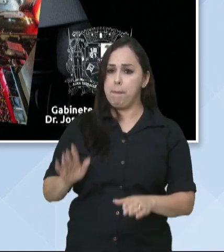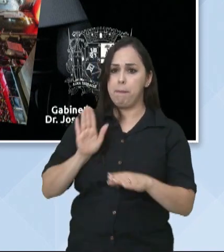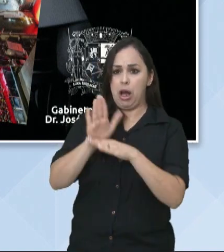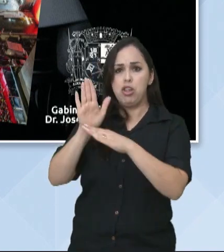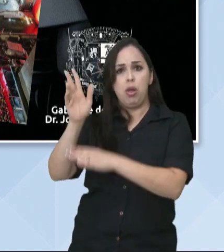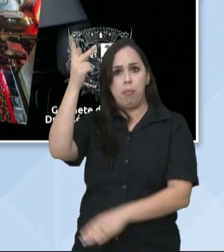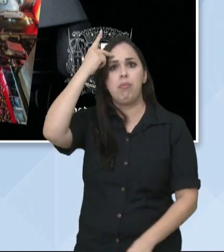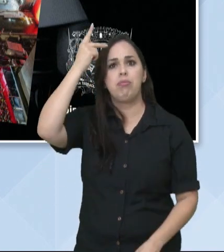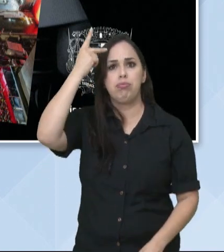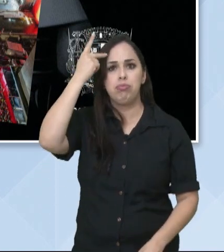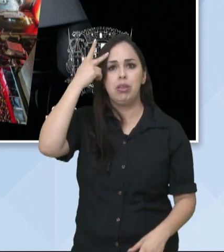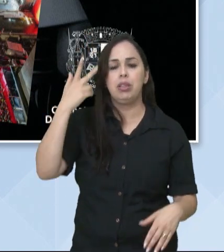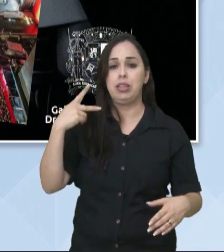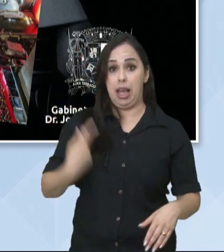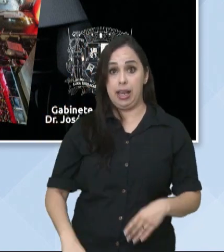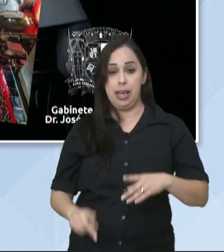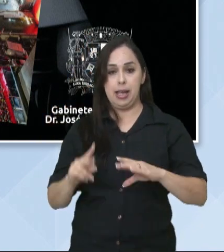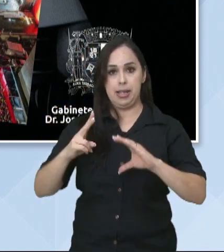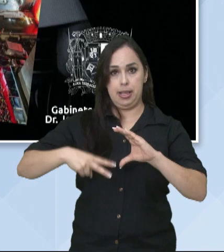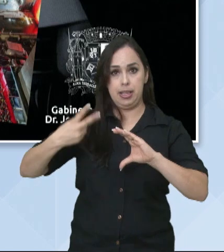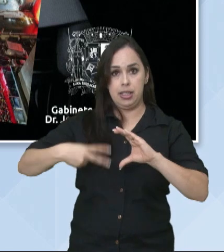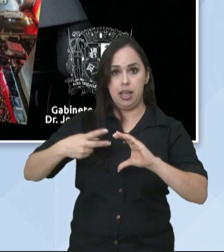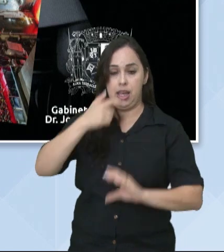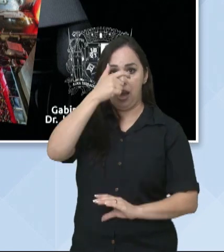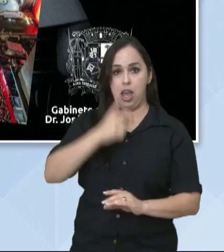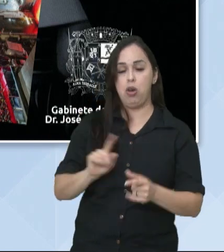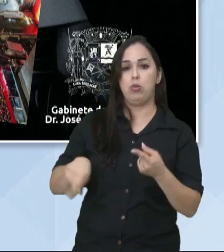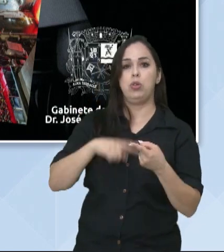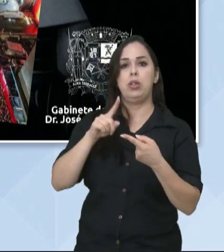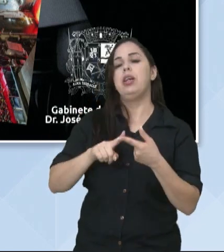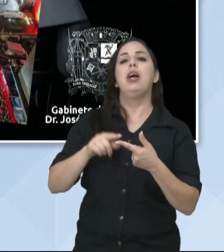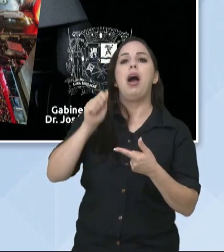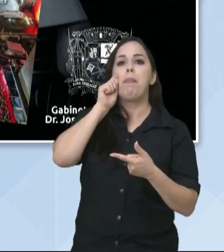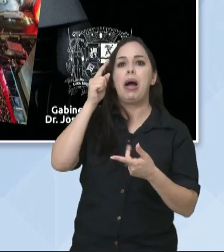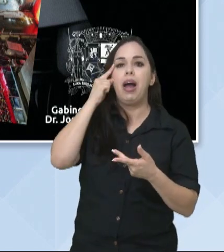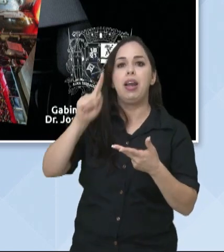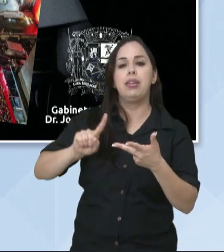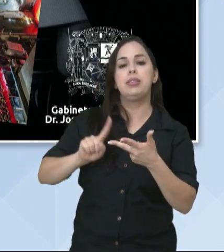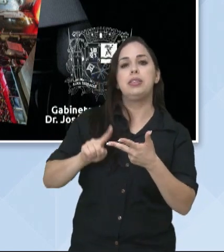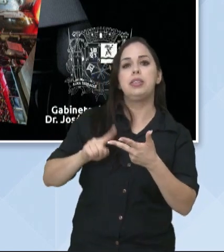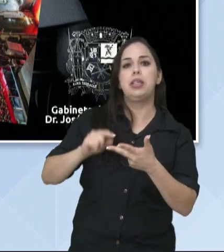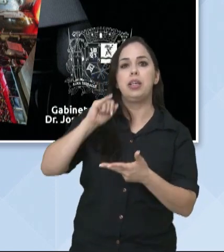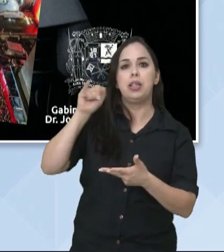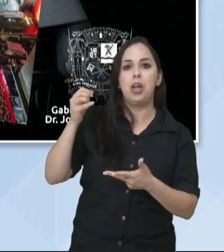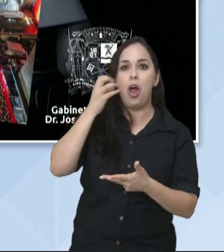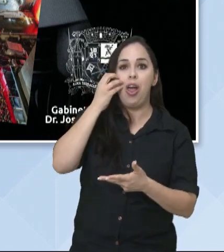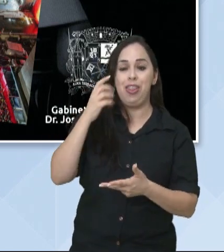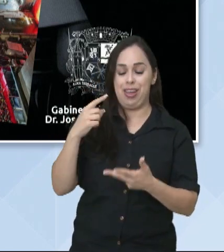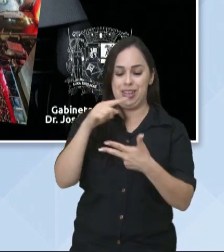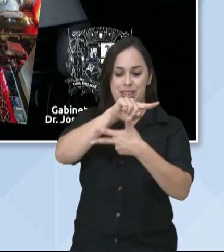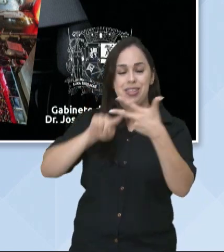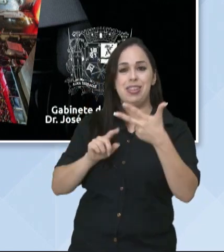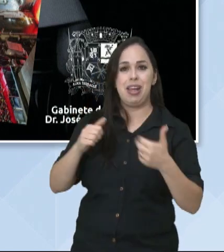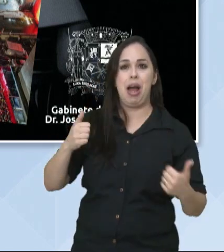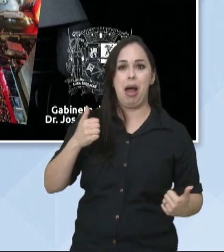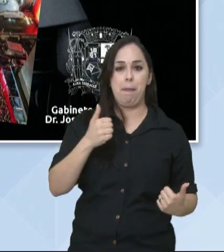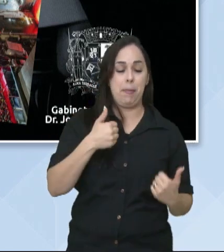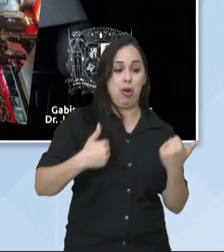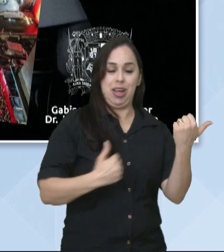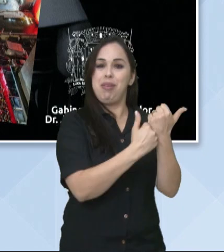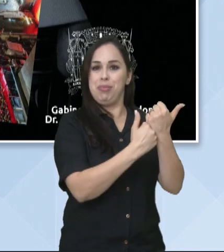E aqui nessa casa, eu, a Juliana e a Amélia, que apoiamos claramente o presidente